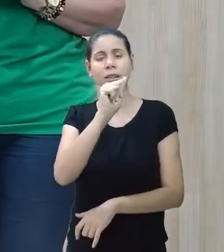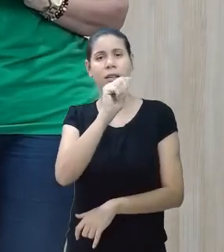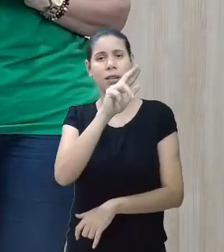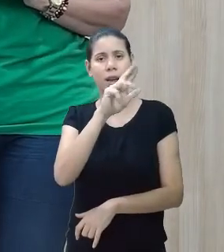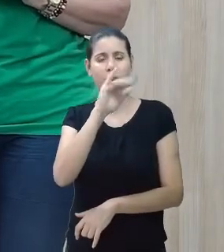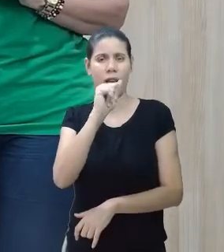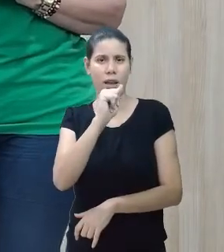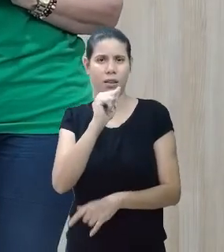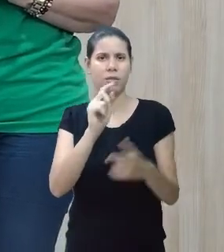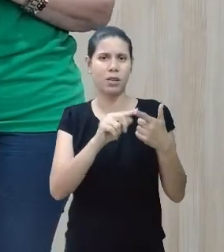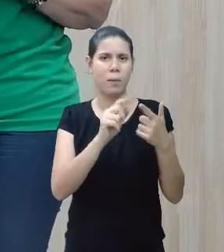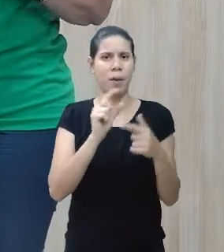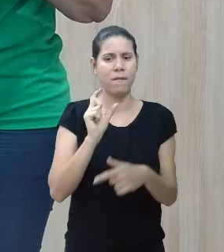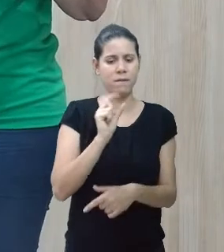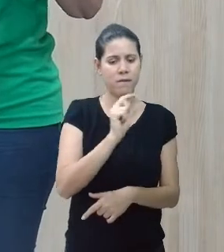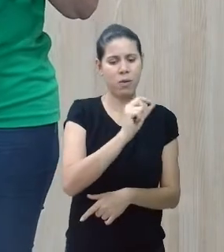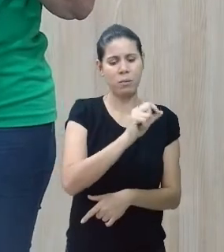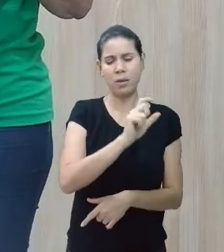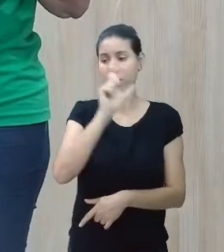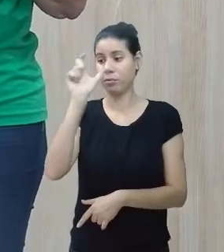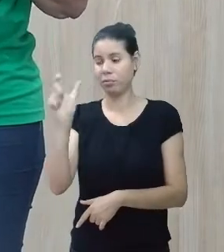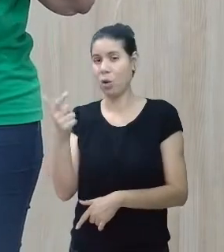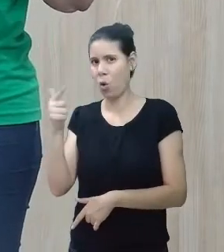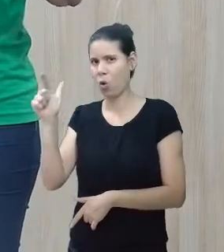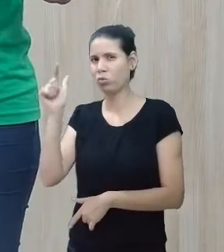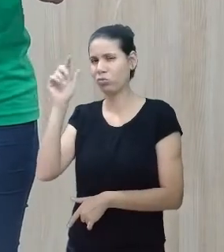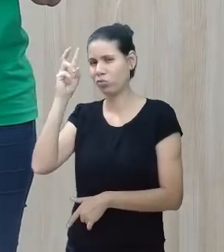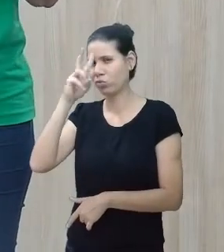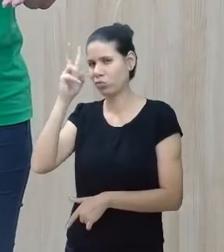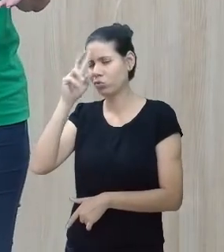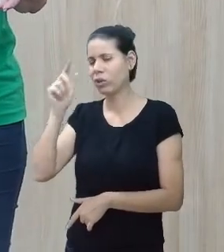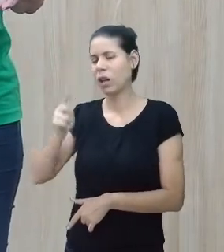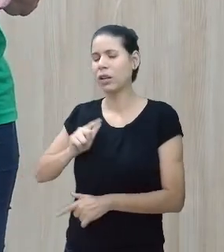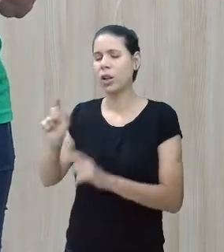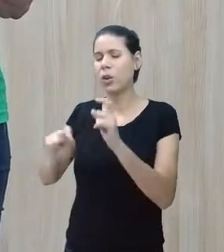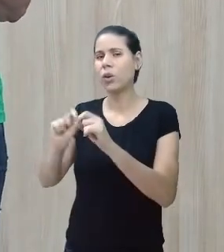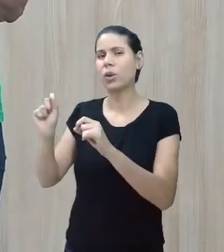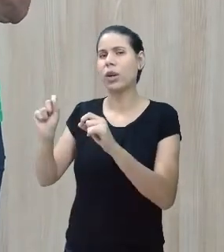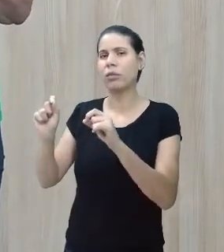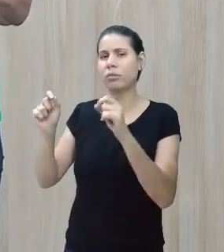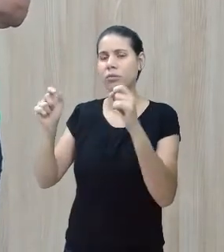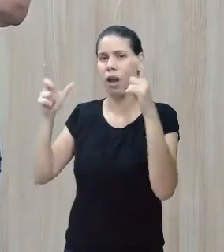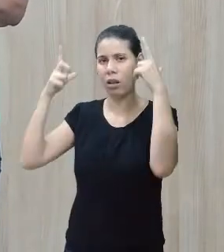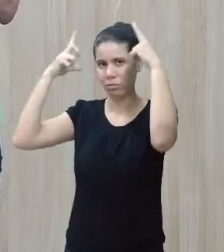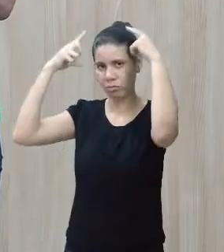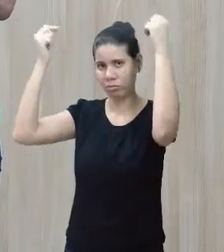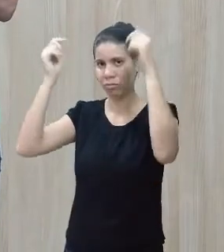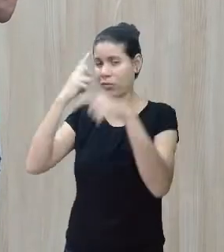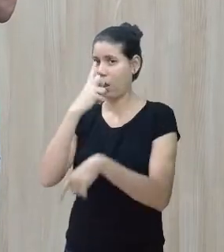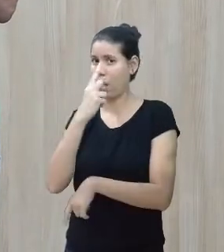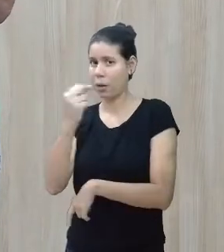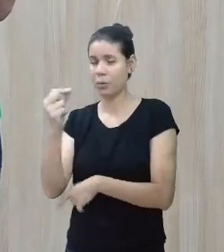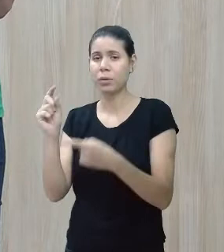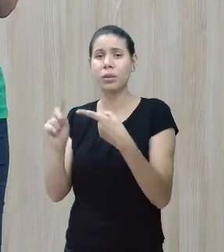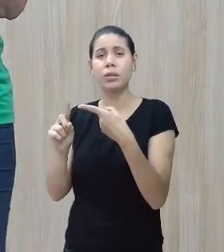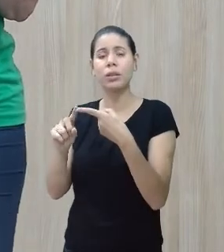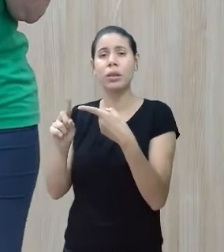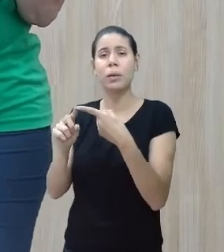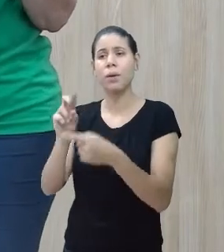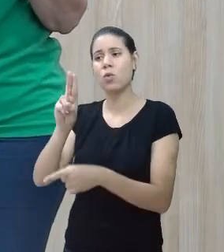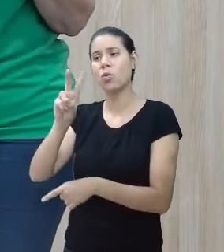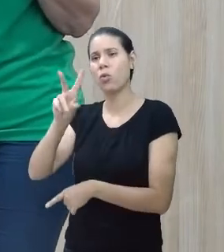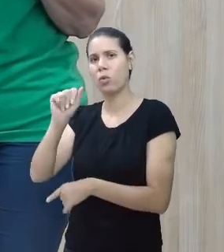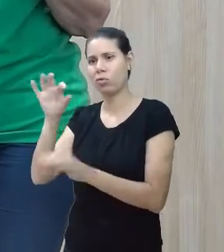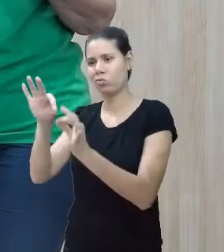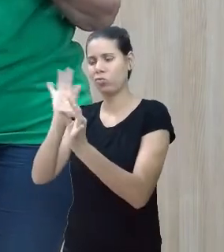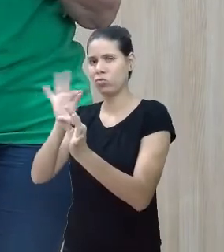Uvas. Não é? Então, tem um fundo, né? Tem uma moral nessa história. E ela é toda narrativa. E outra coisa que a